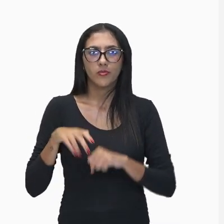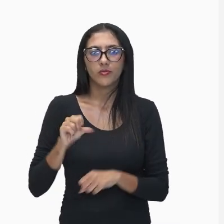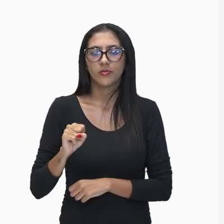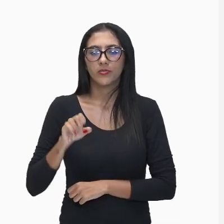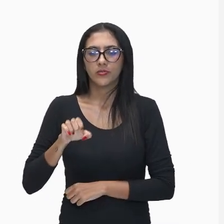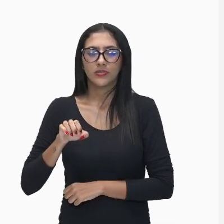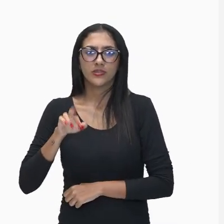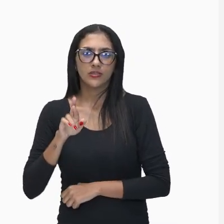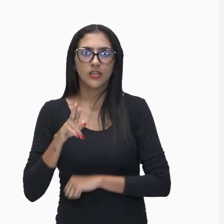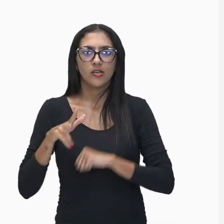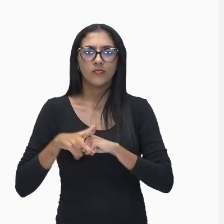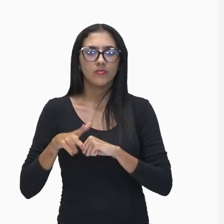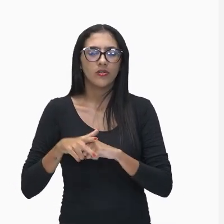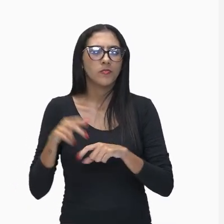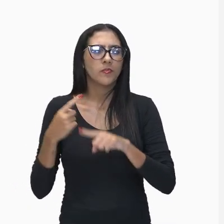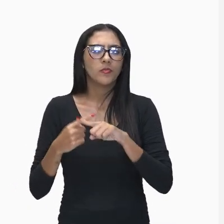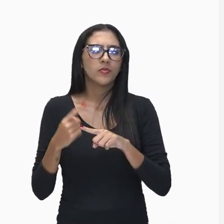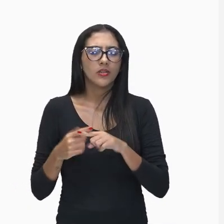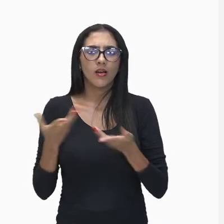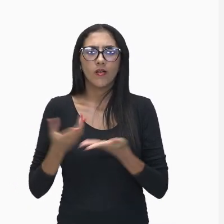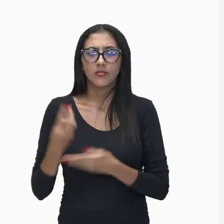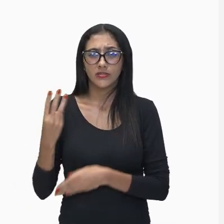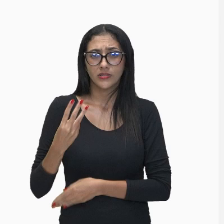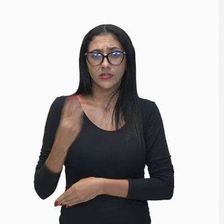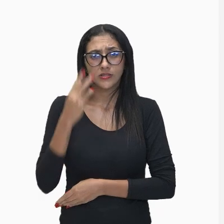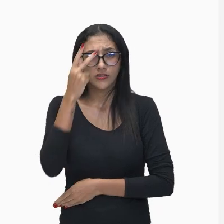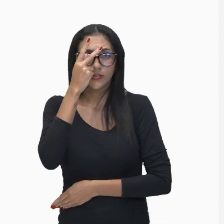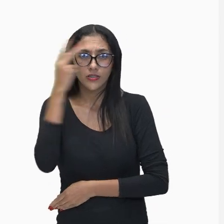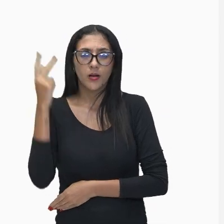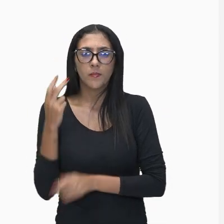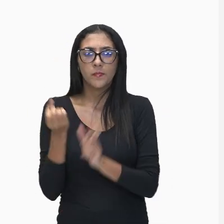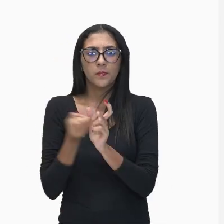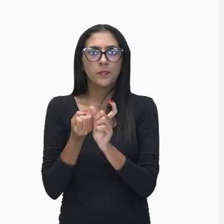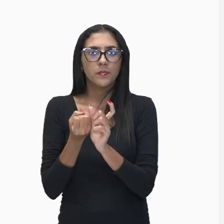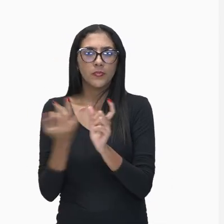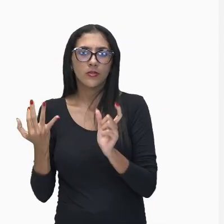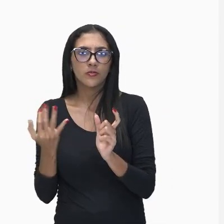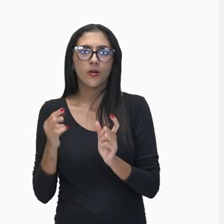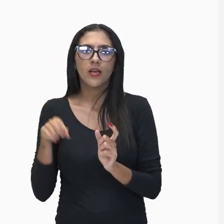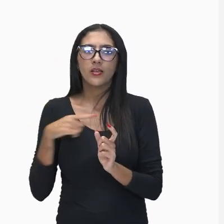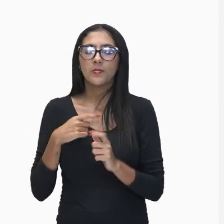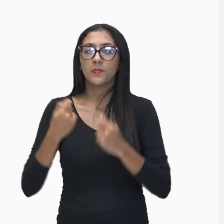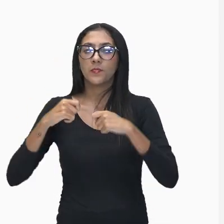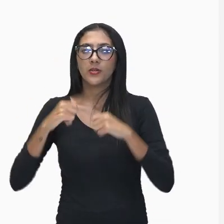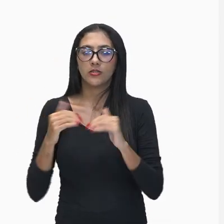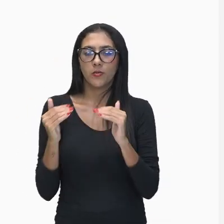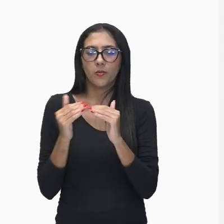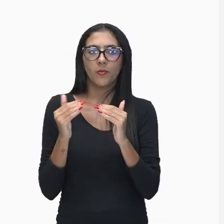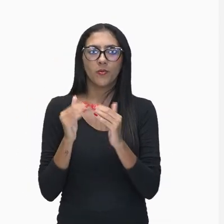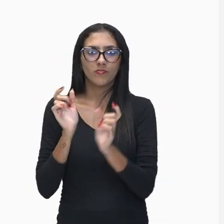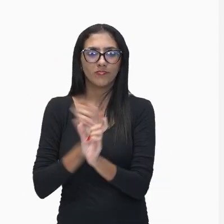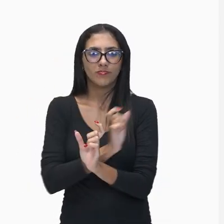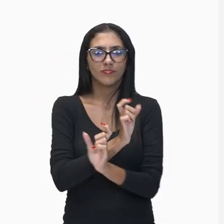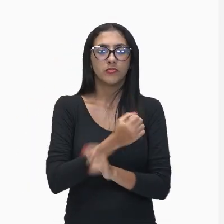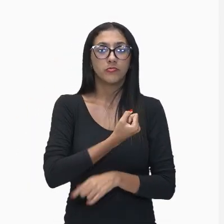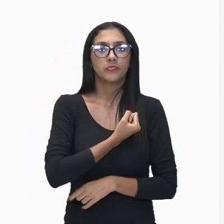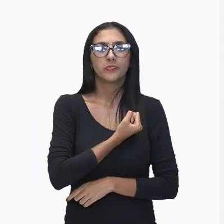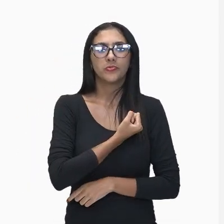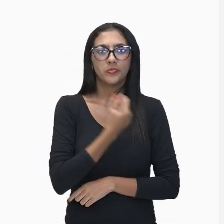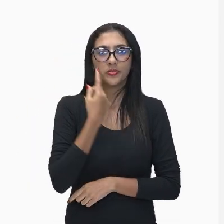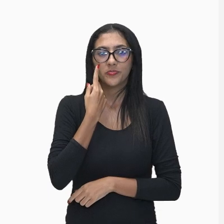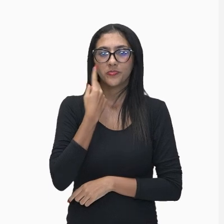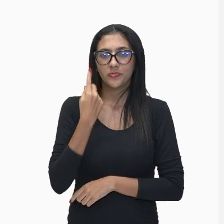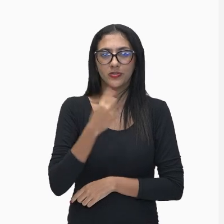Por que ele está no plural, na terceira pessoa do plural? Porque ele está concordando com o numeral presente lá no sujeito. O numeral